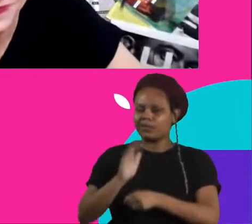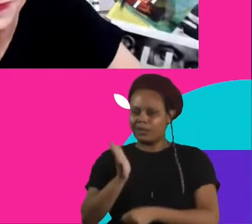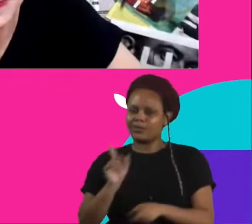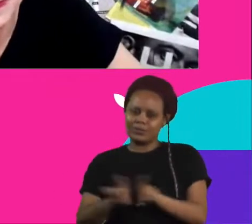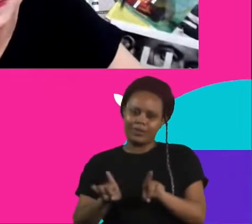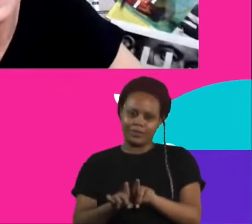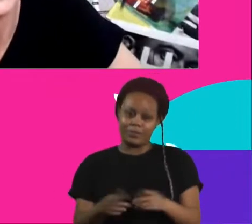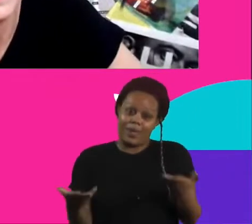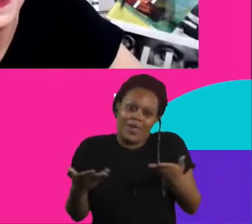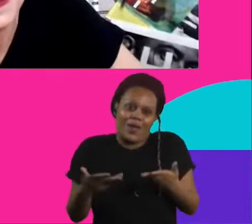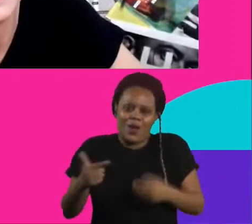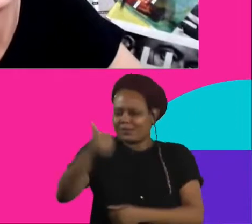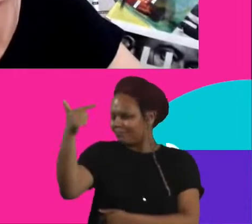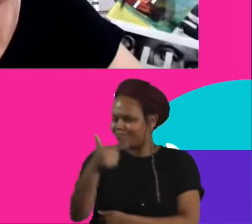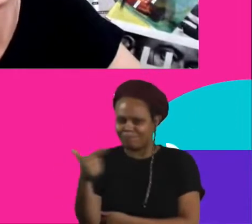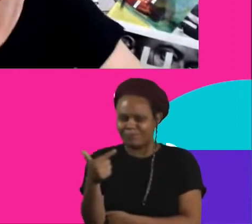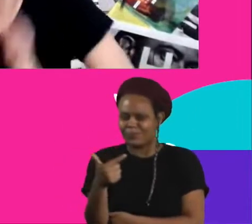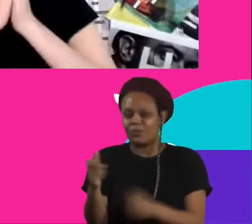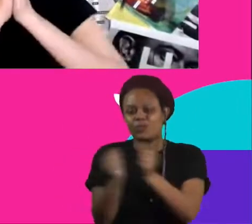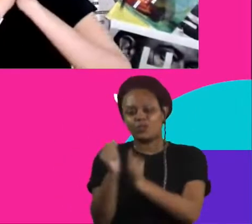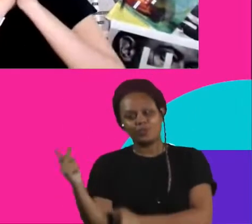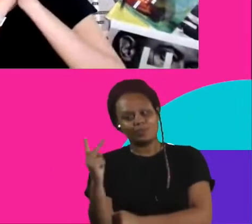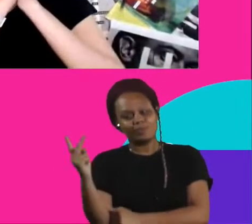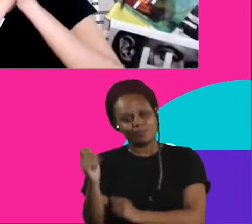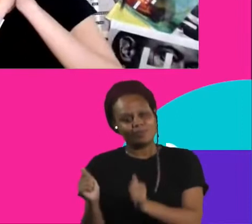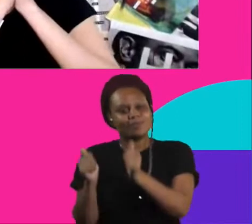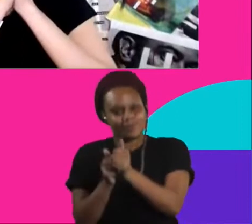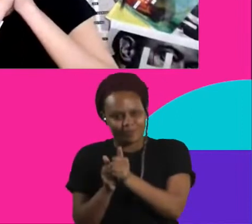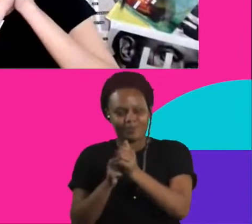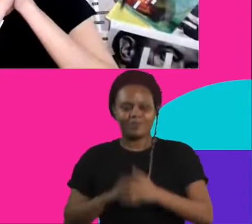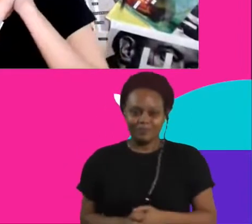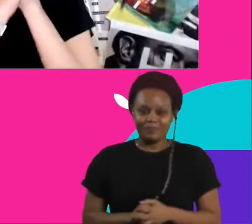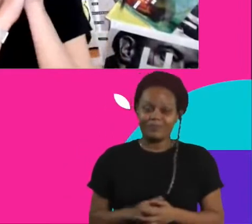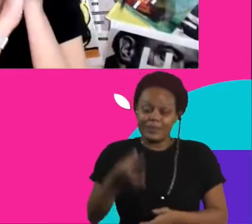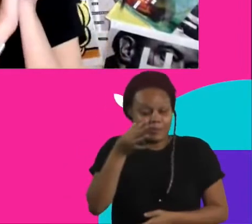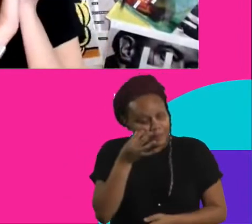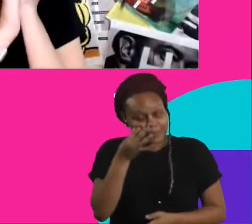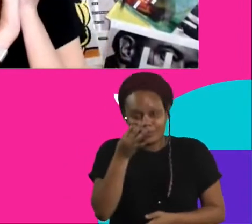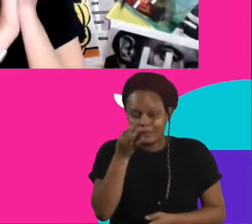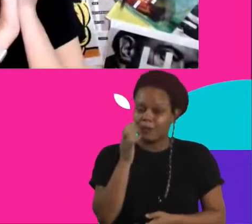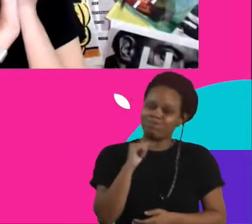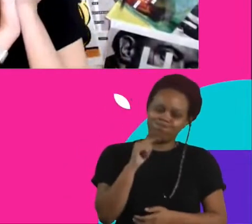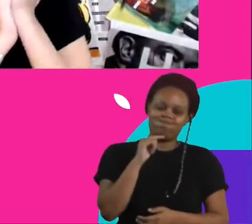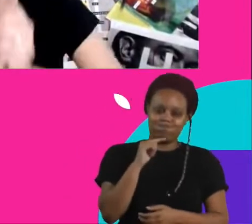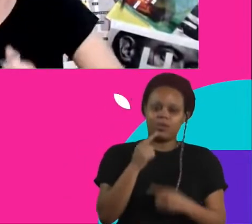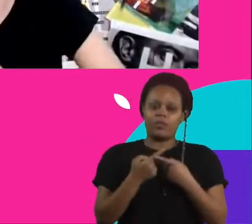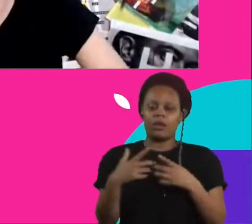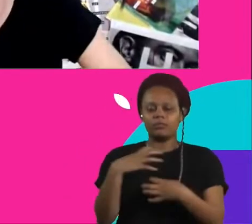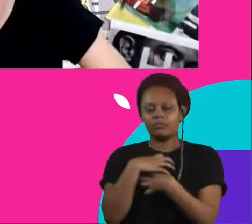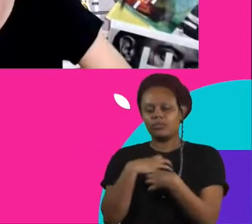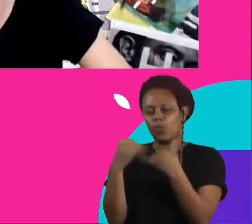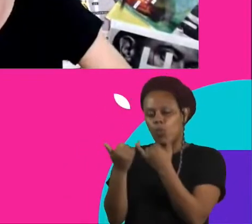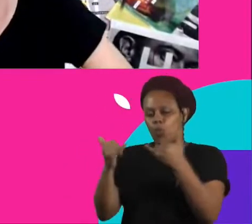pela segunda vez ao seu lado. Pena que a gente não está ao lado literalmente, assim, presencialmente falando, mas dá para sentir a sua